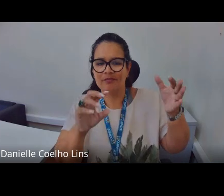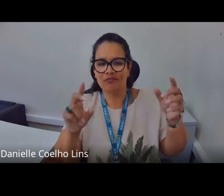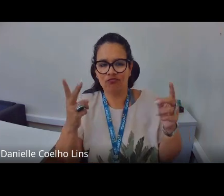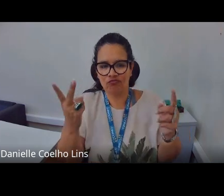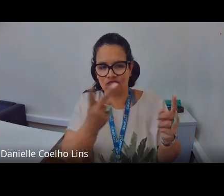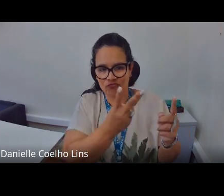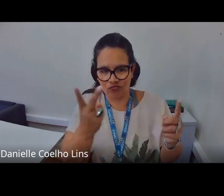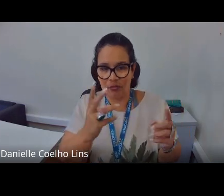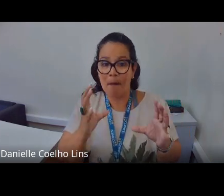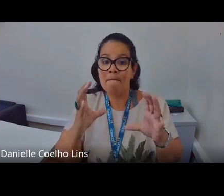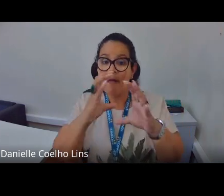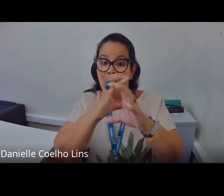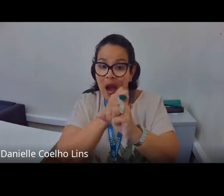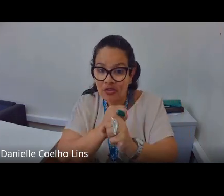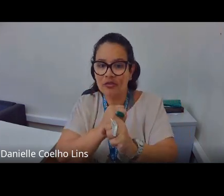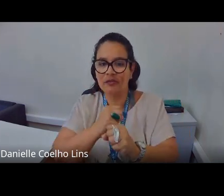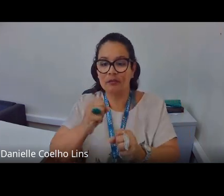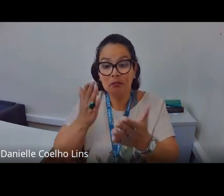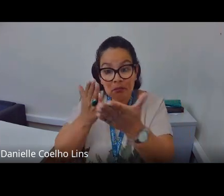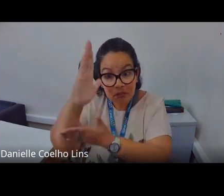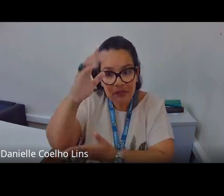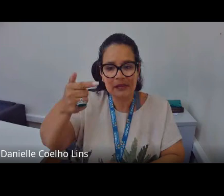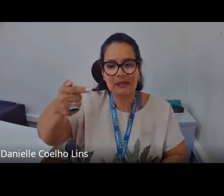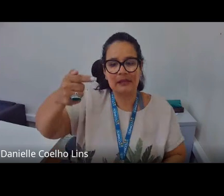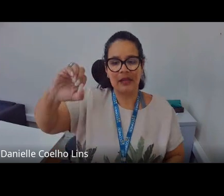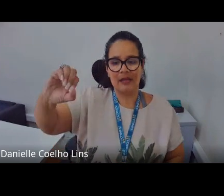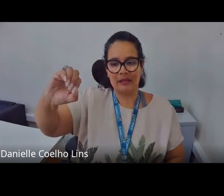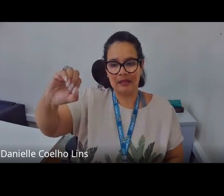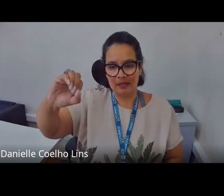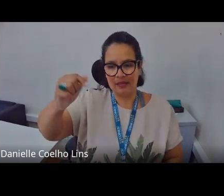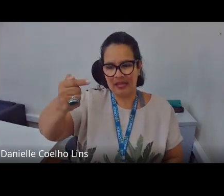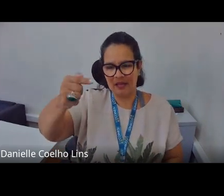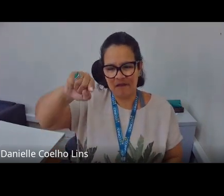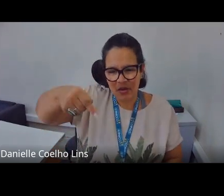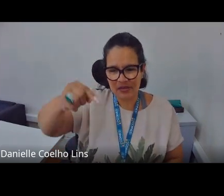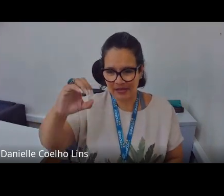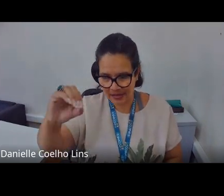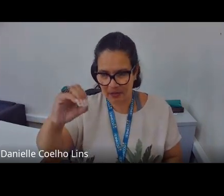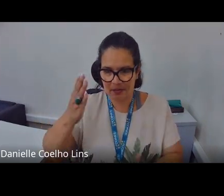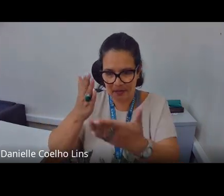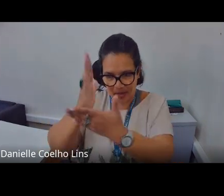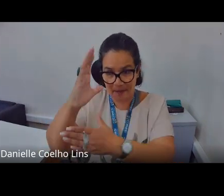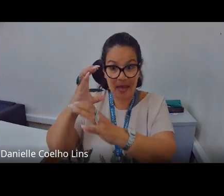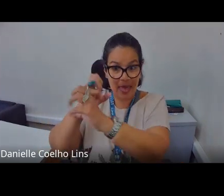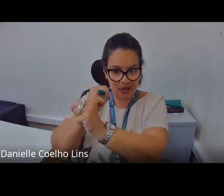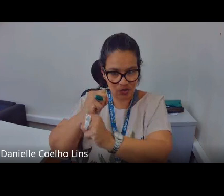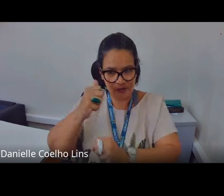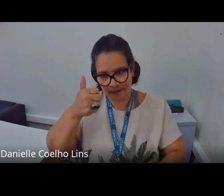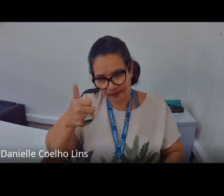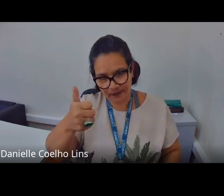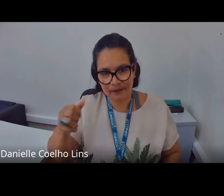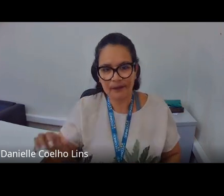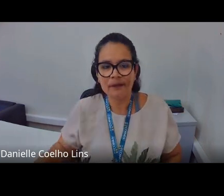sua gramática, e isso, para que você seja aprovado, você tem que ter